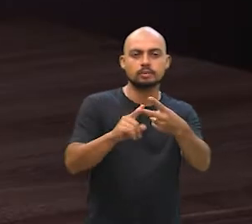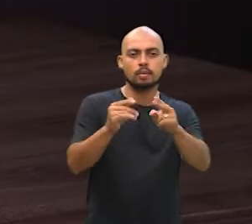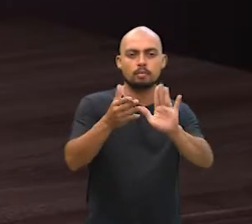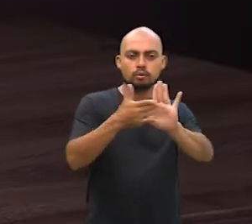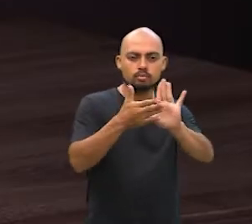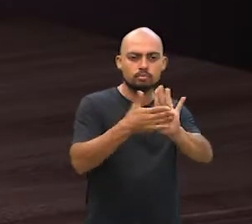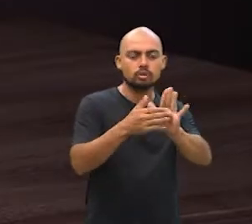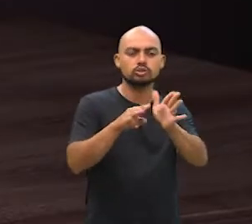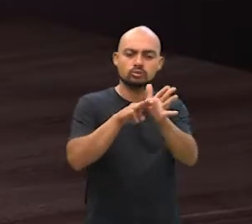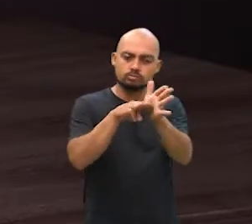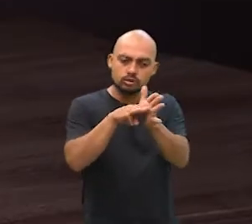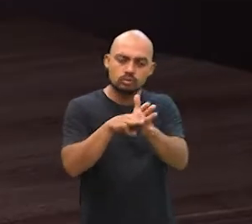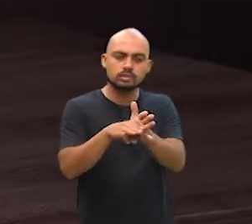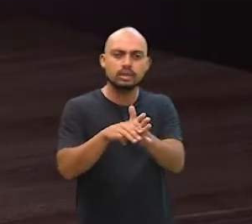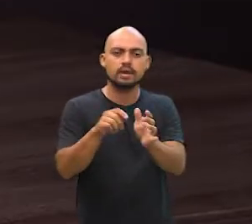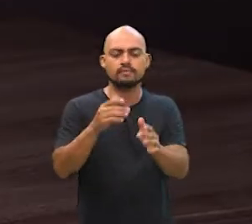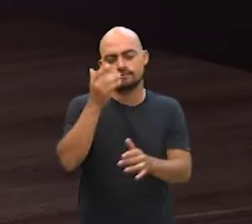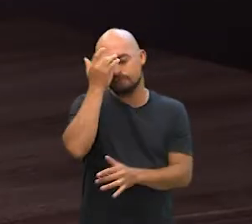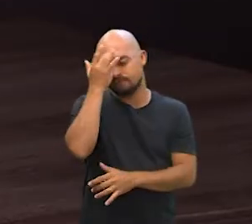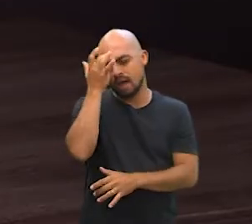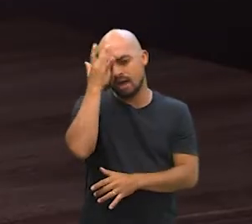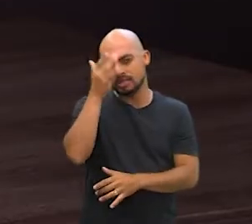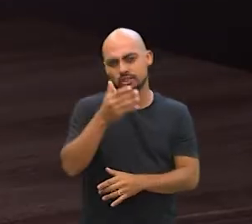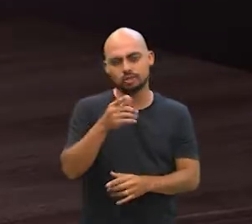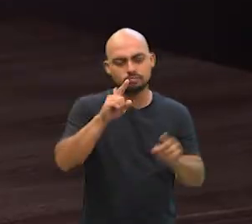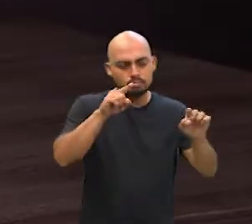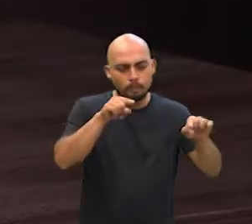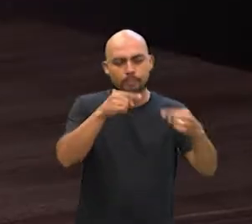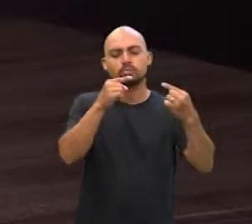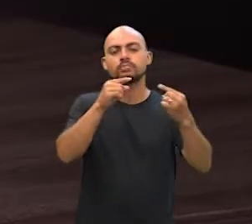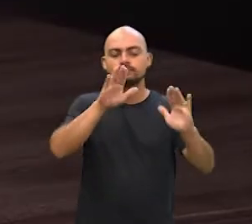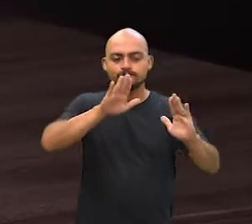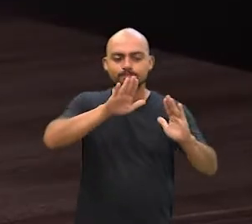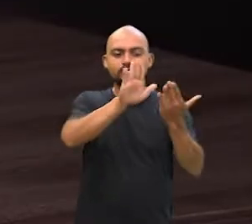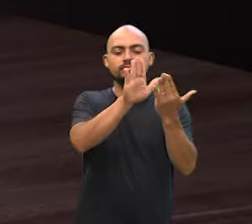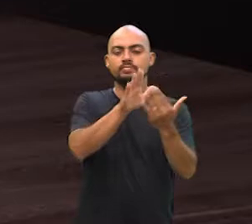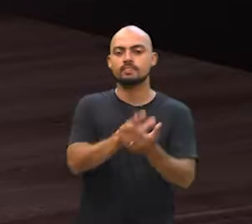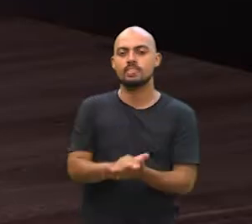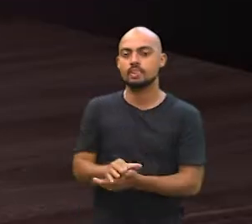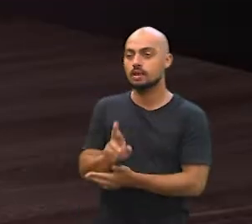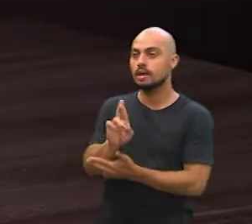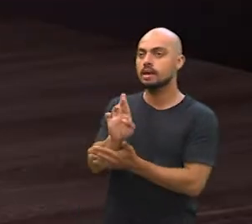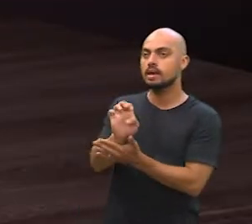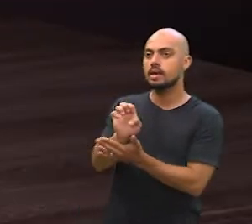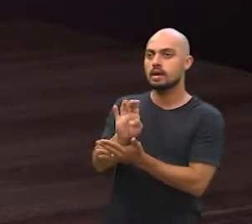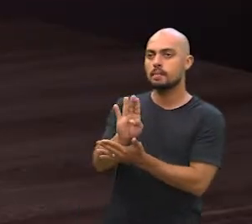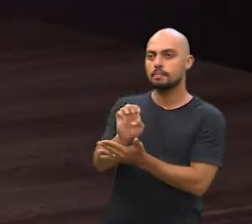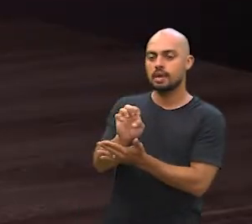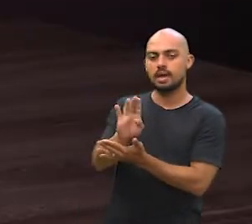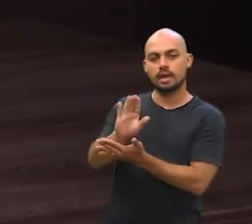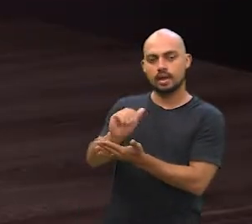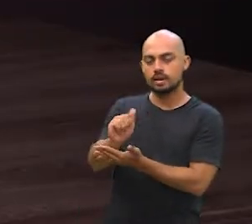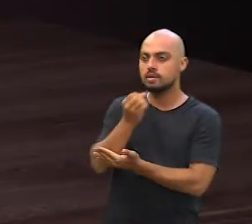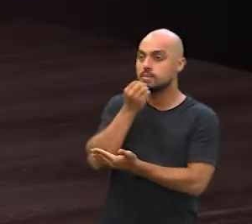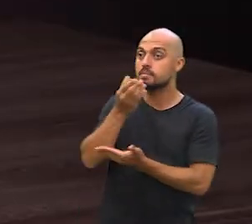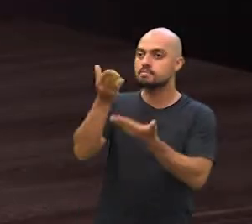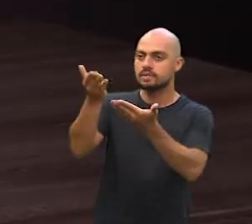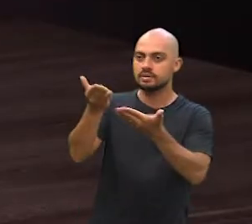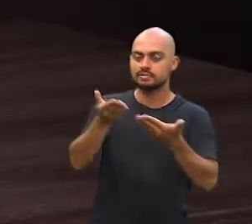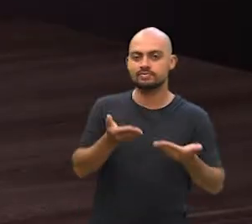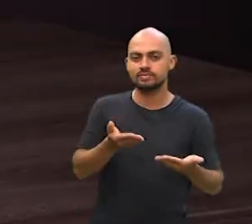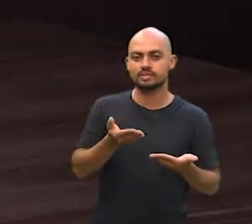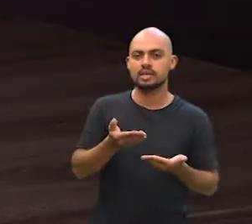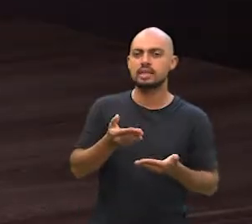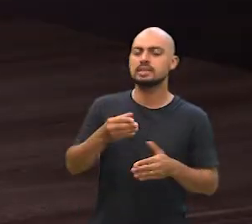ser mais fácil encarar este desafio. Rebeca, seja bem-vinda e eu já falo para você quais